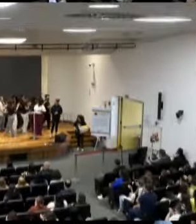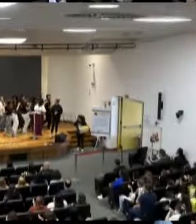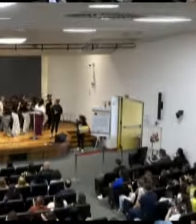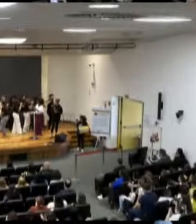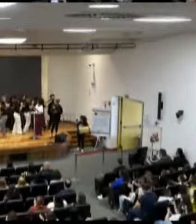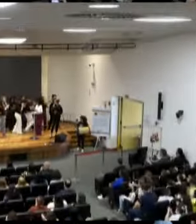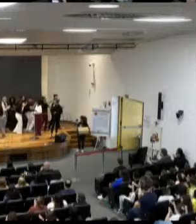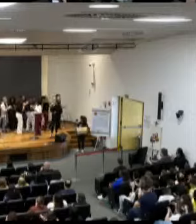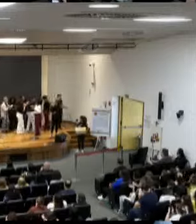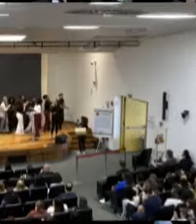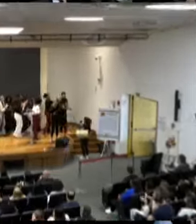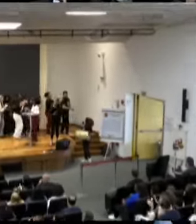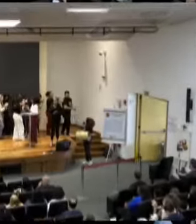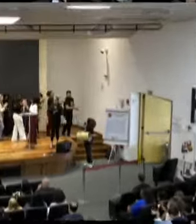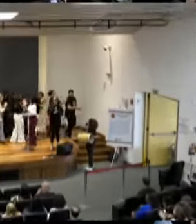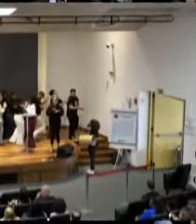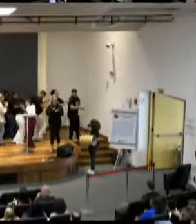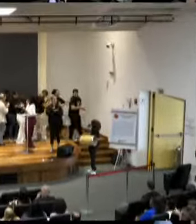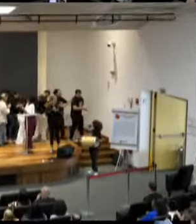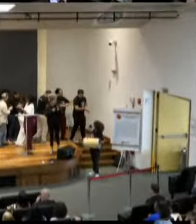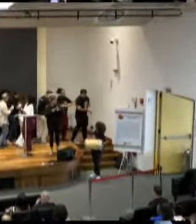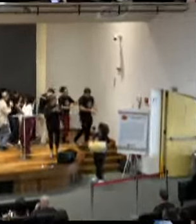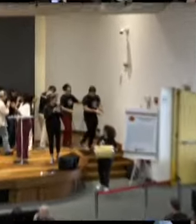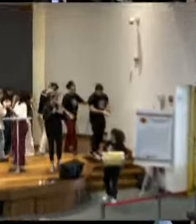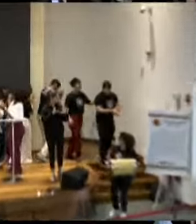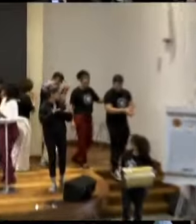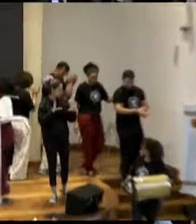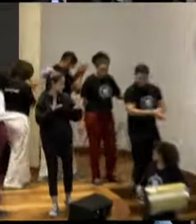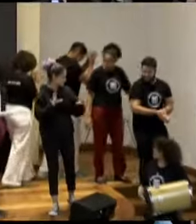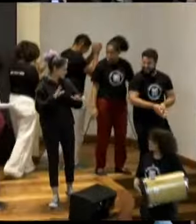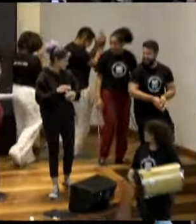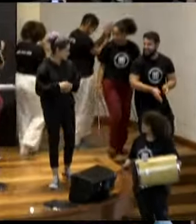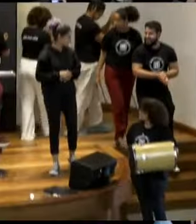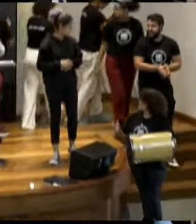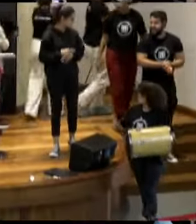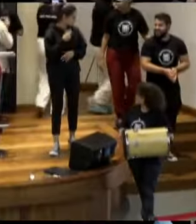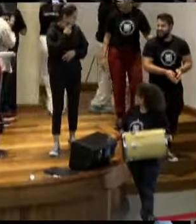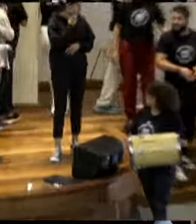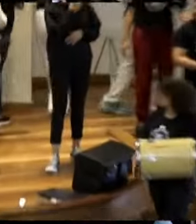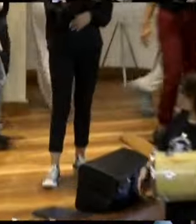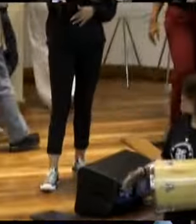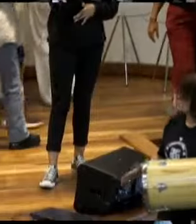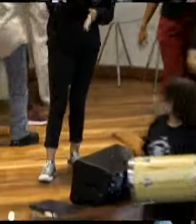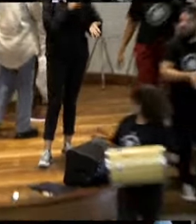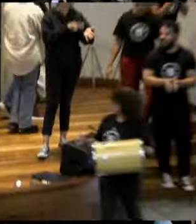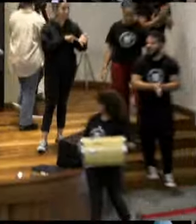Negro é a raiz da liberdade.